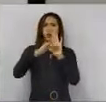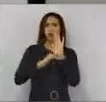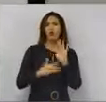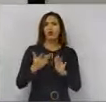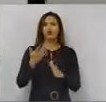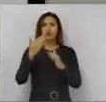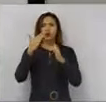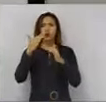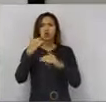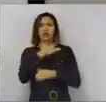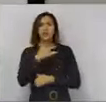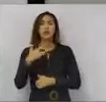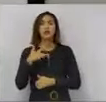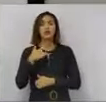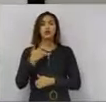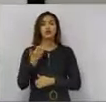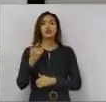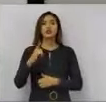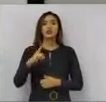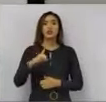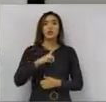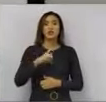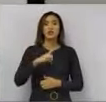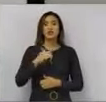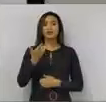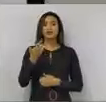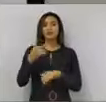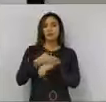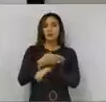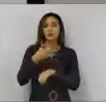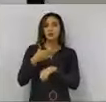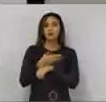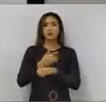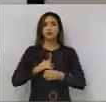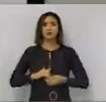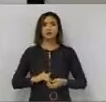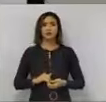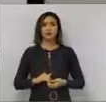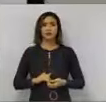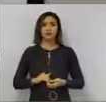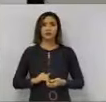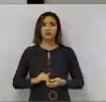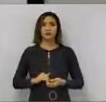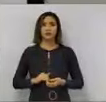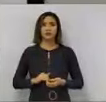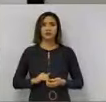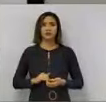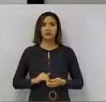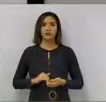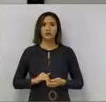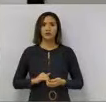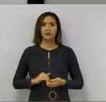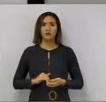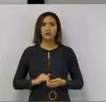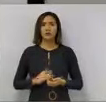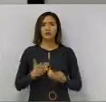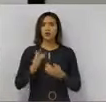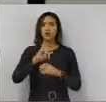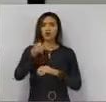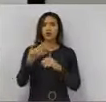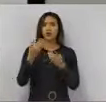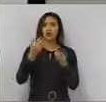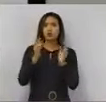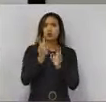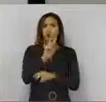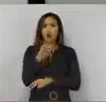com alto índice de pessoas com as duas doses de vacinas efetivadas. De forma simultânea, estamos